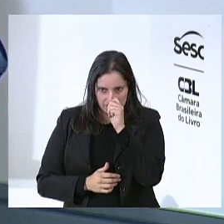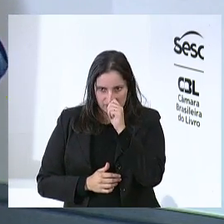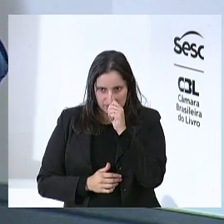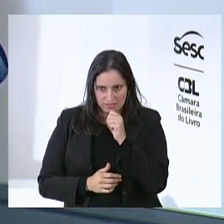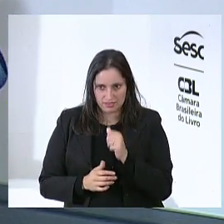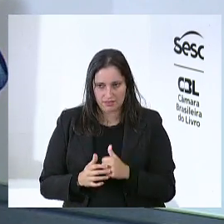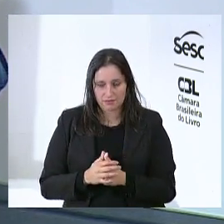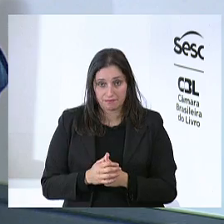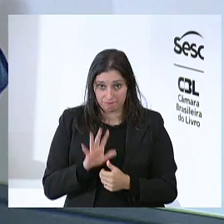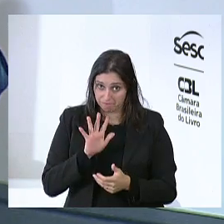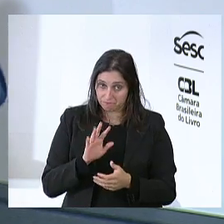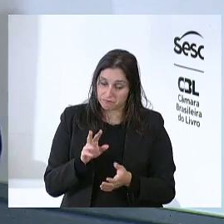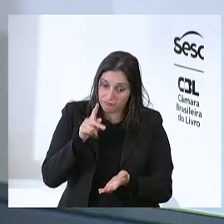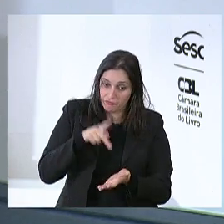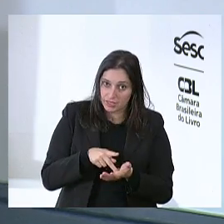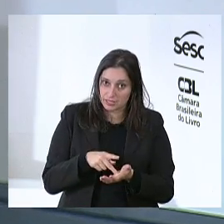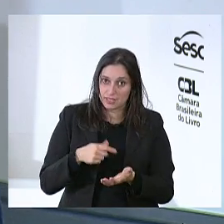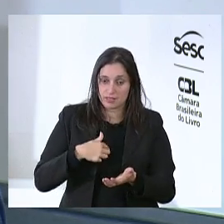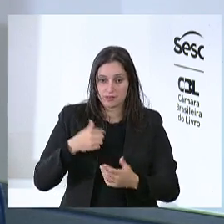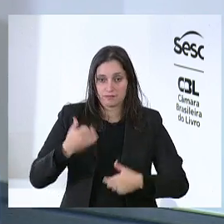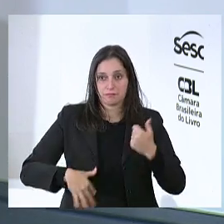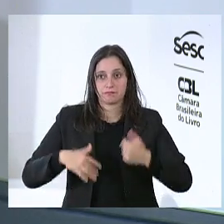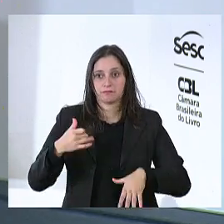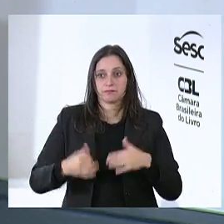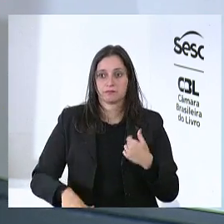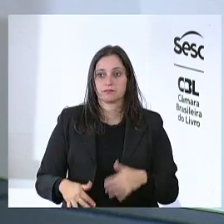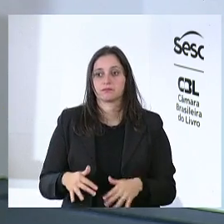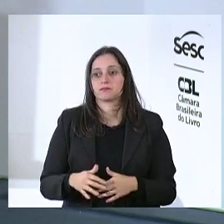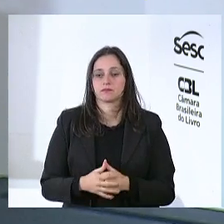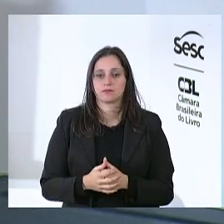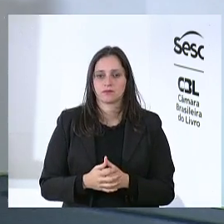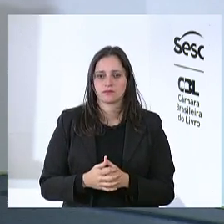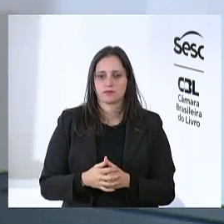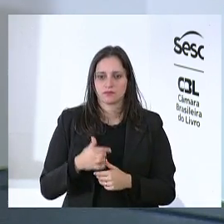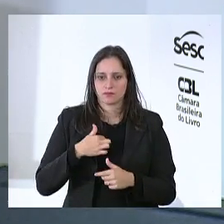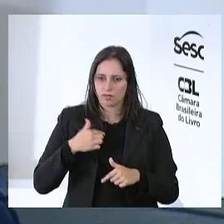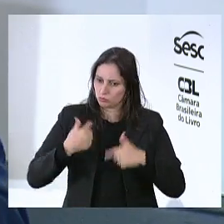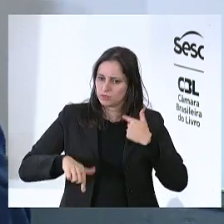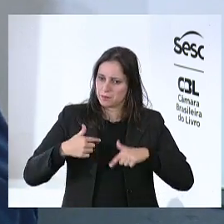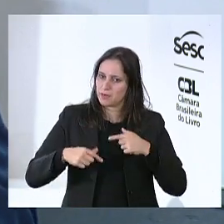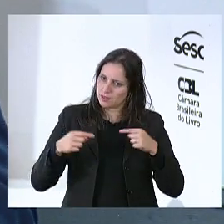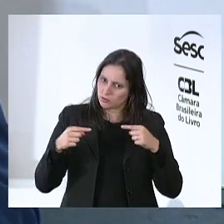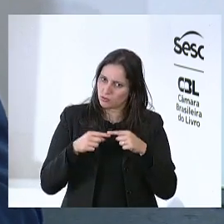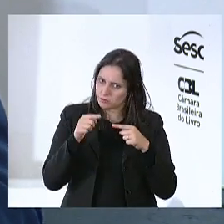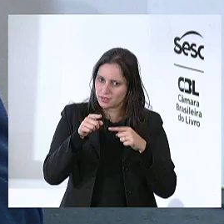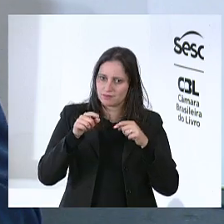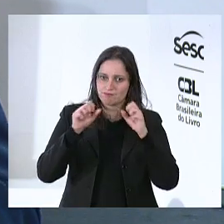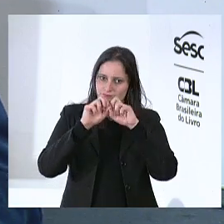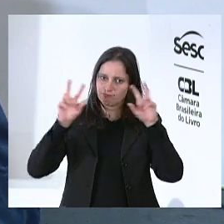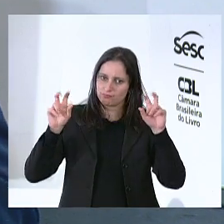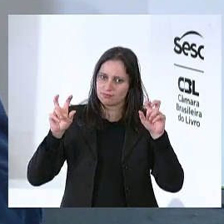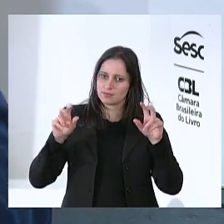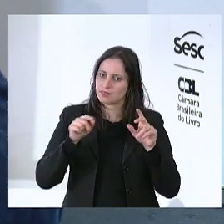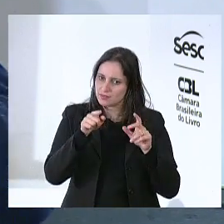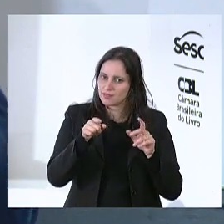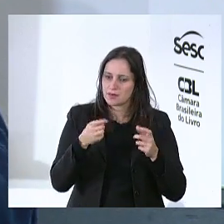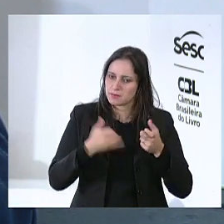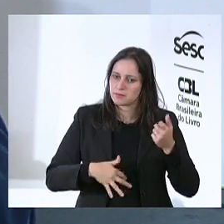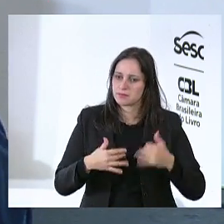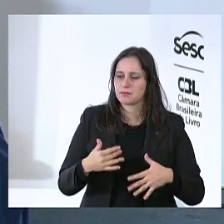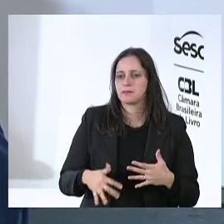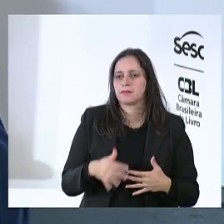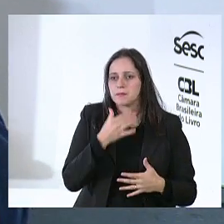Na realidade, eu trabalho exatamente essa temática e coloco essa pergunta, né, nas minhas reuniões